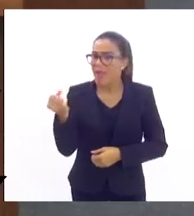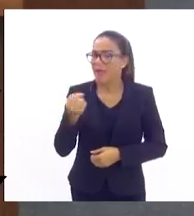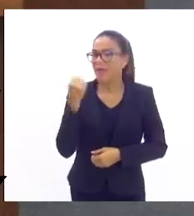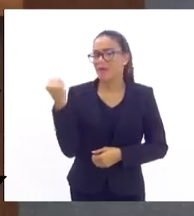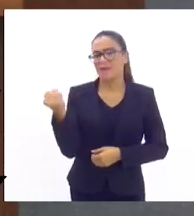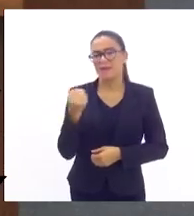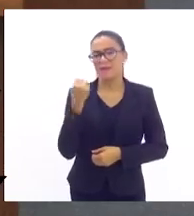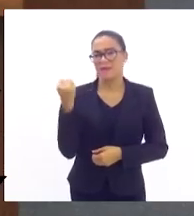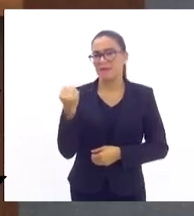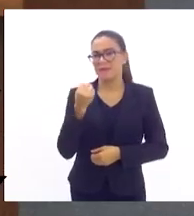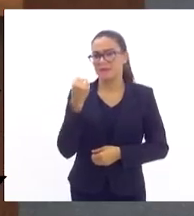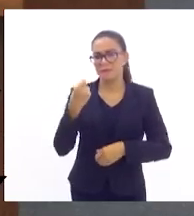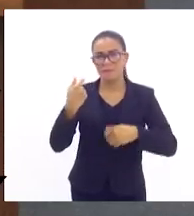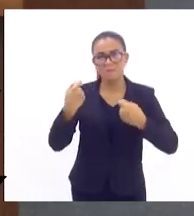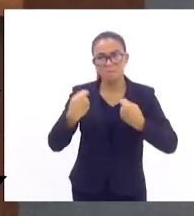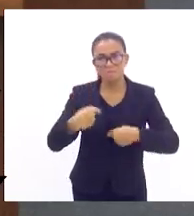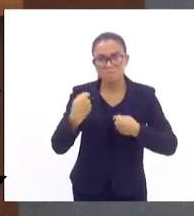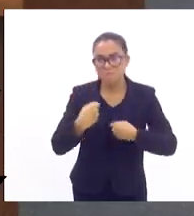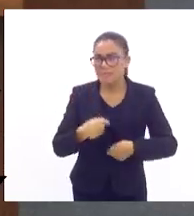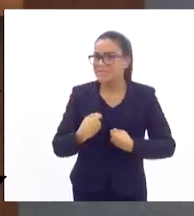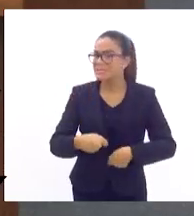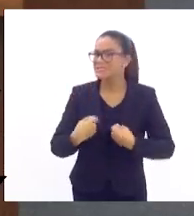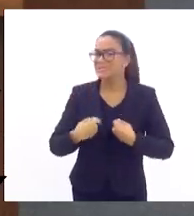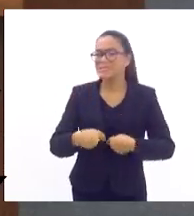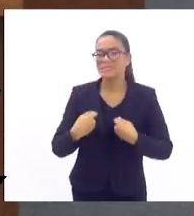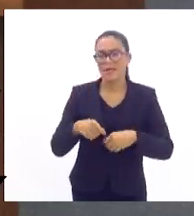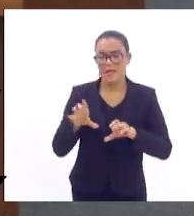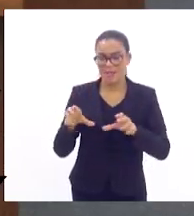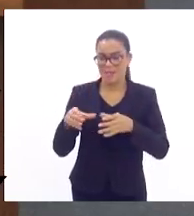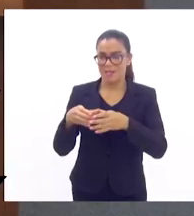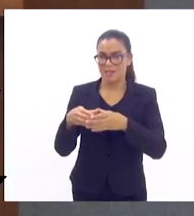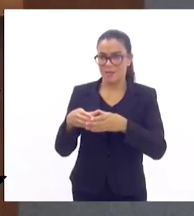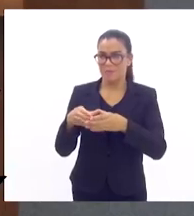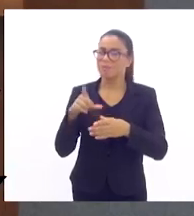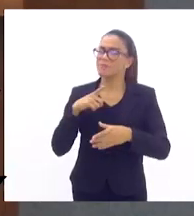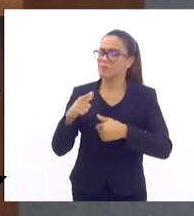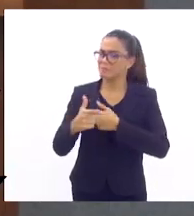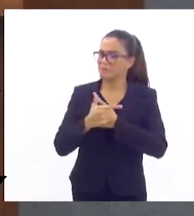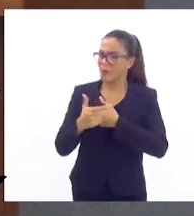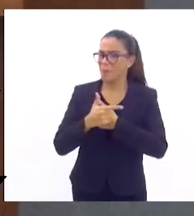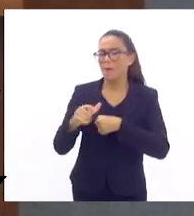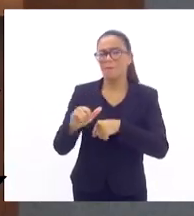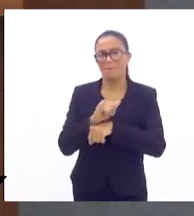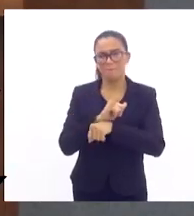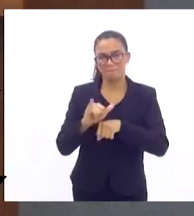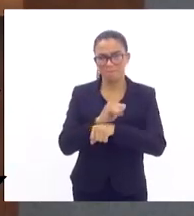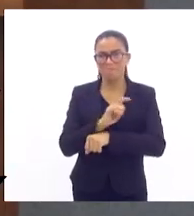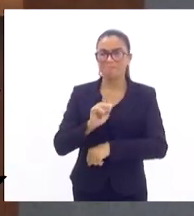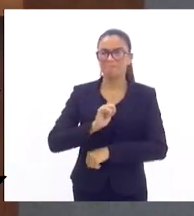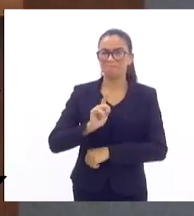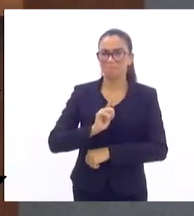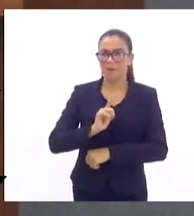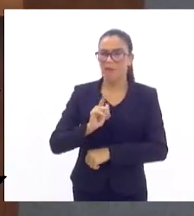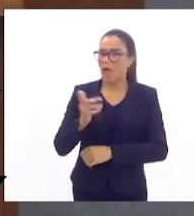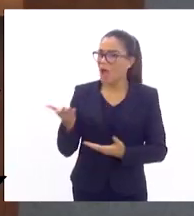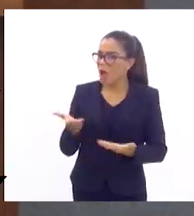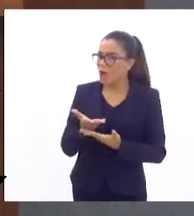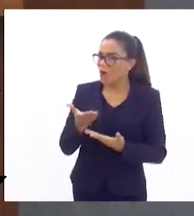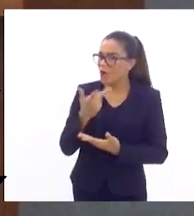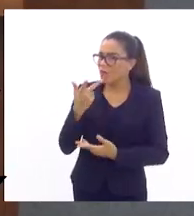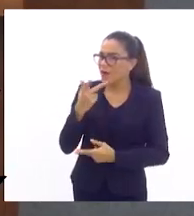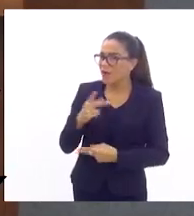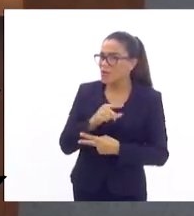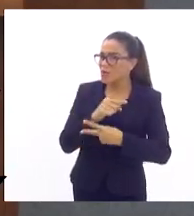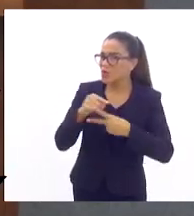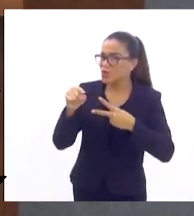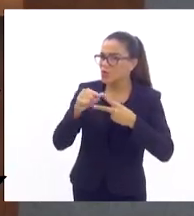gravíssimo. Isso precisa estar registrado, e eu acho que essa comissão tem um papel estratégico. Agora, eu gostaria de colocar, se me permite,